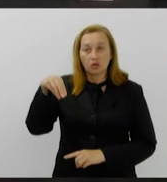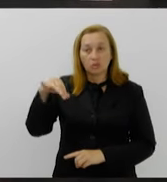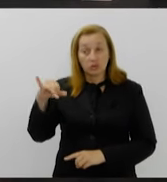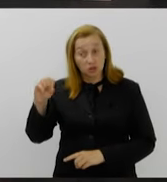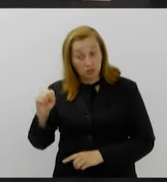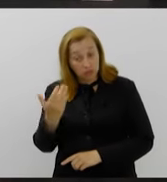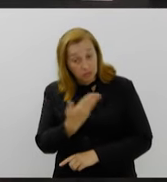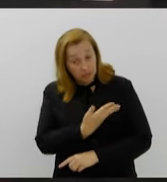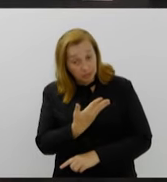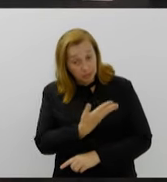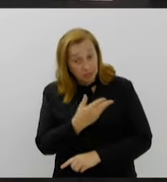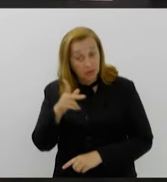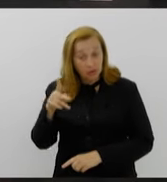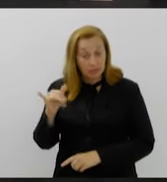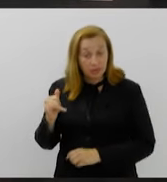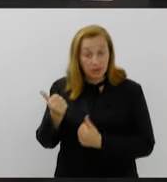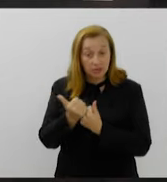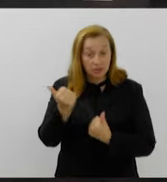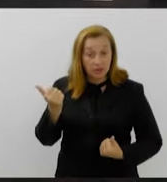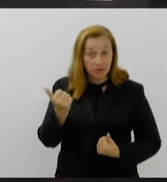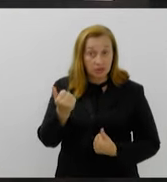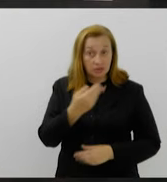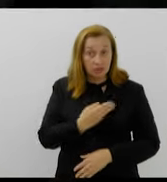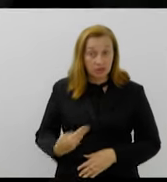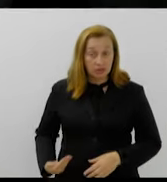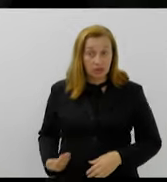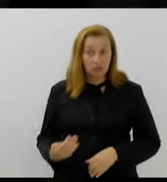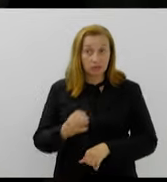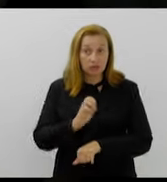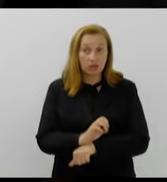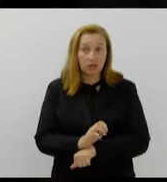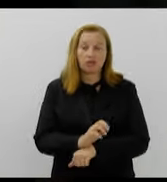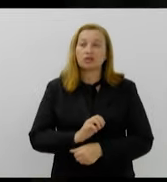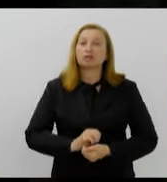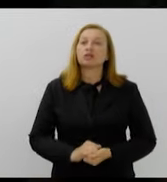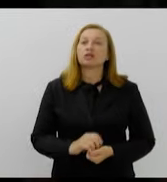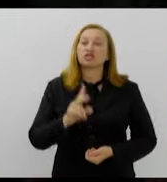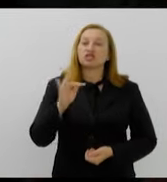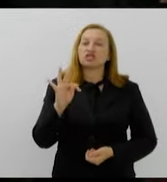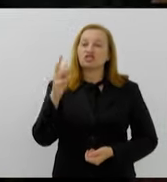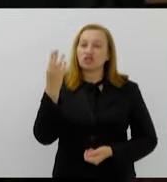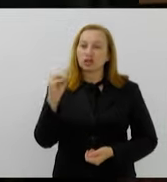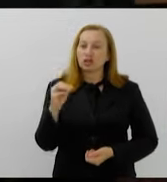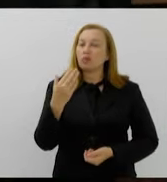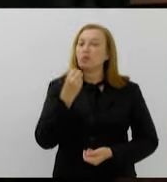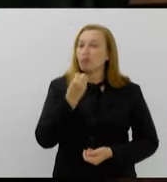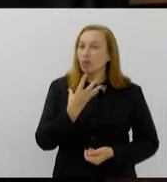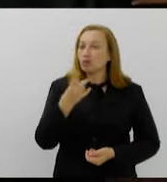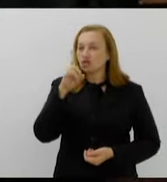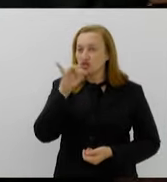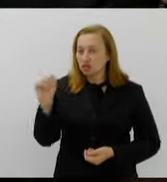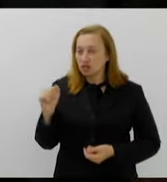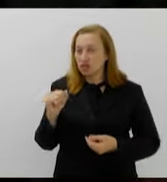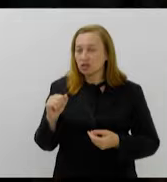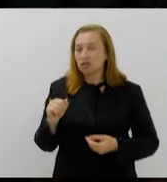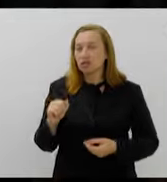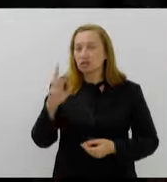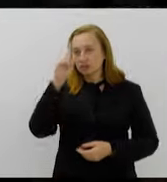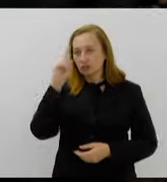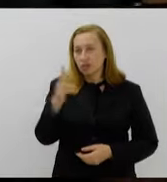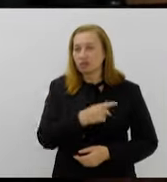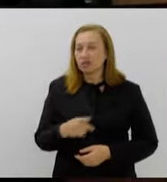amigo pai do nosso vice-governador do Estado Thiago pampolha boa Bom dia presidente Bom dia demais colegas